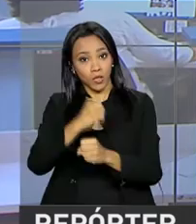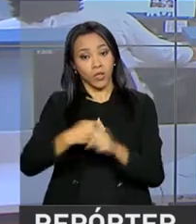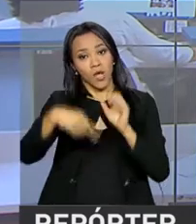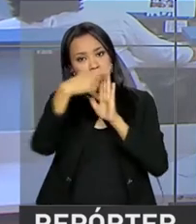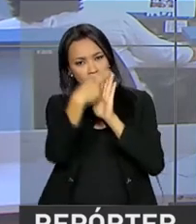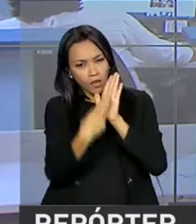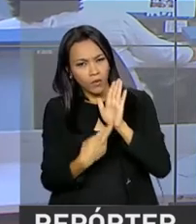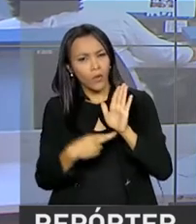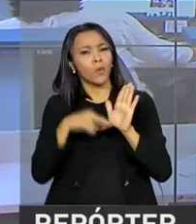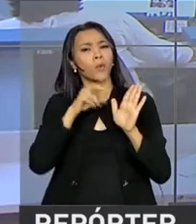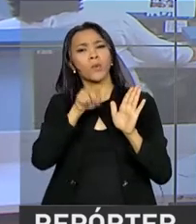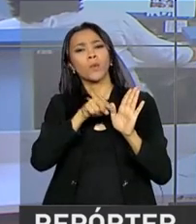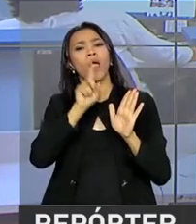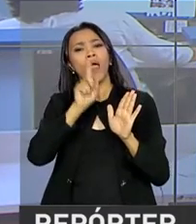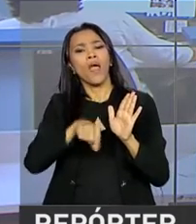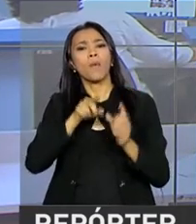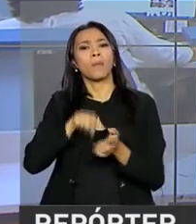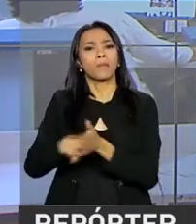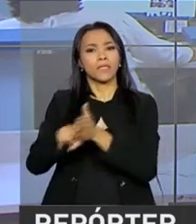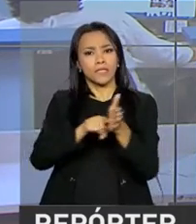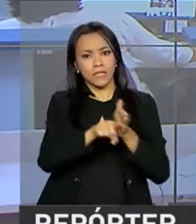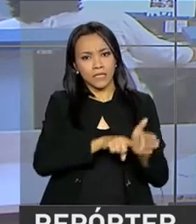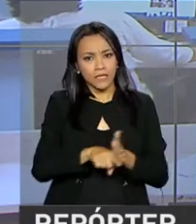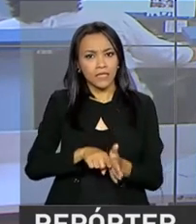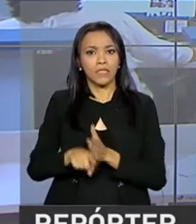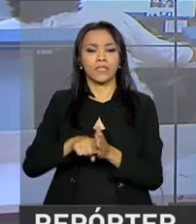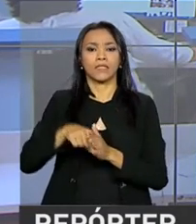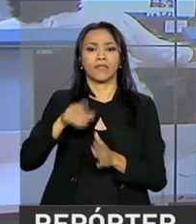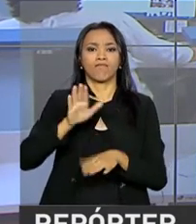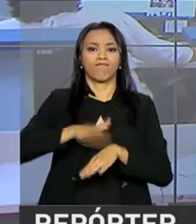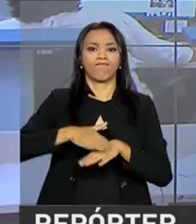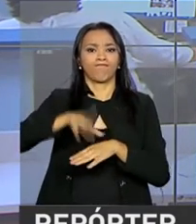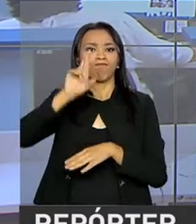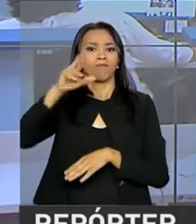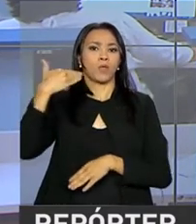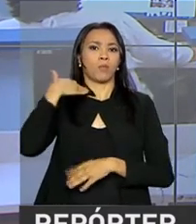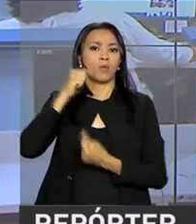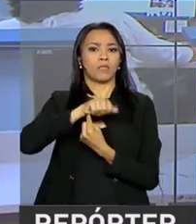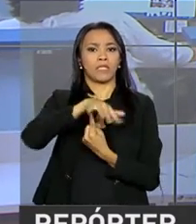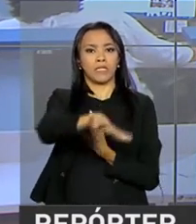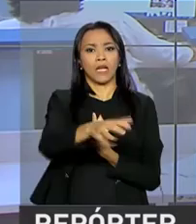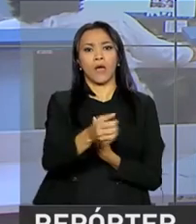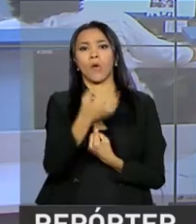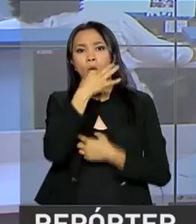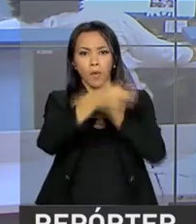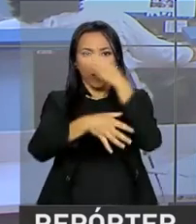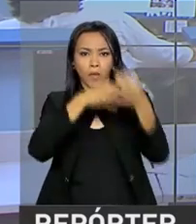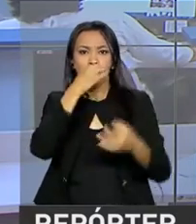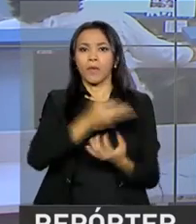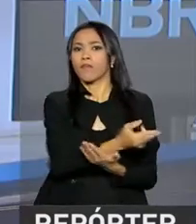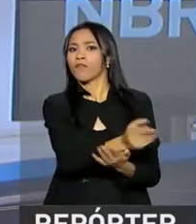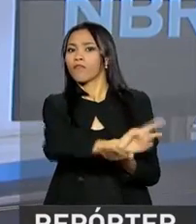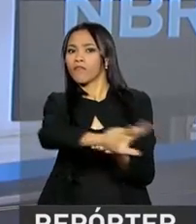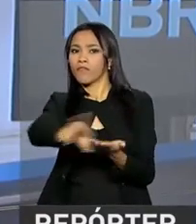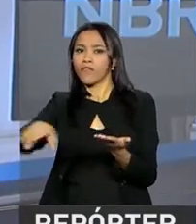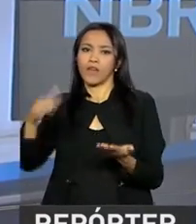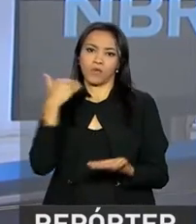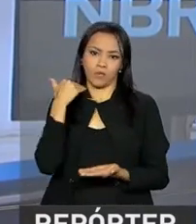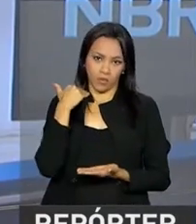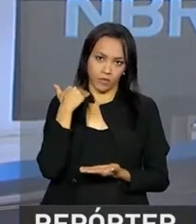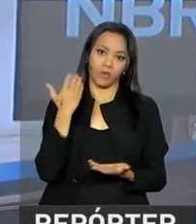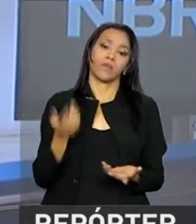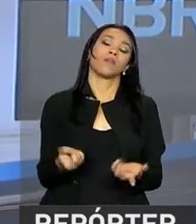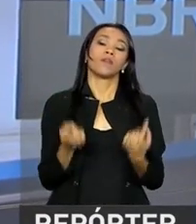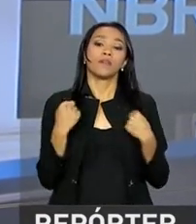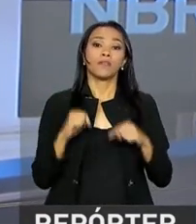é uma pesquisa feita toda semana pelo banco central com mais de cem instituições financeiras falar de saúde